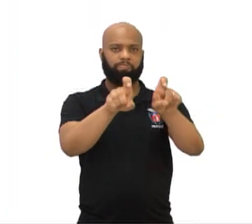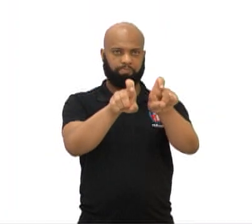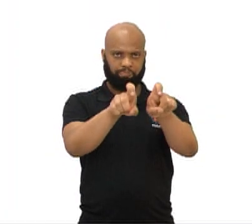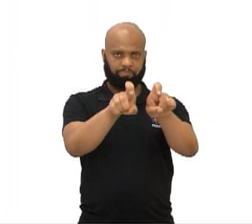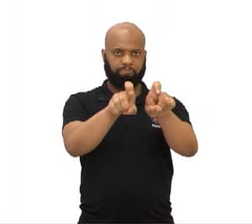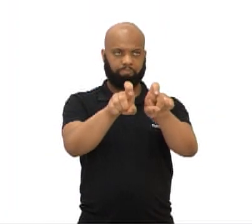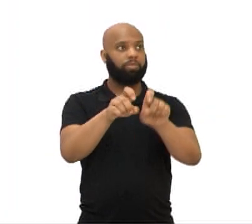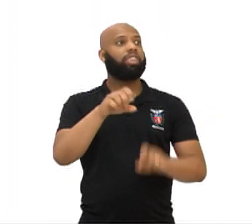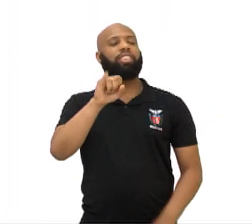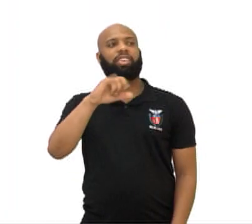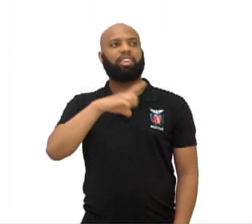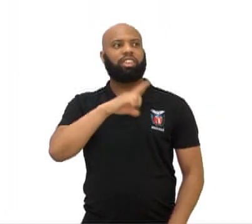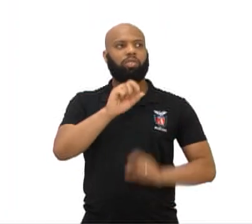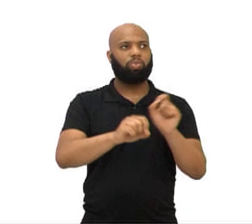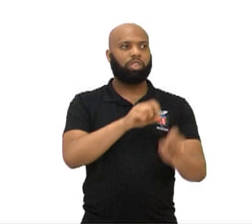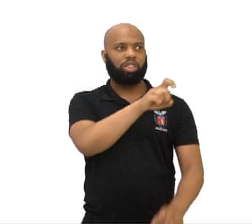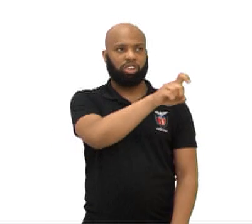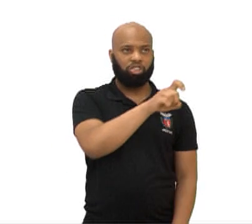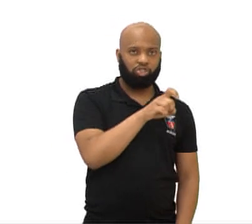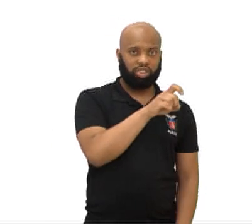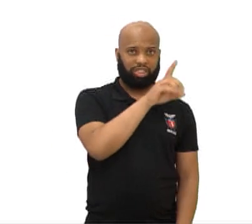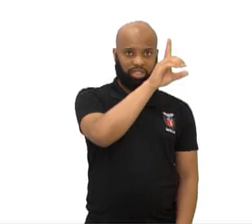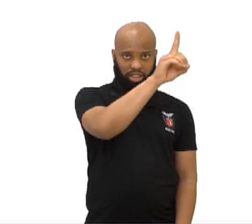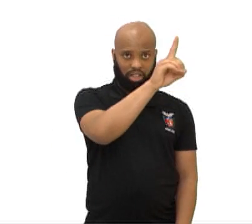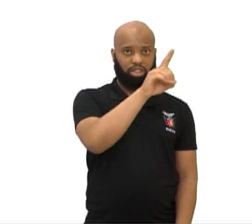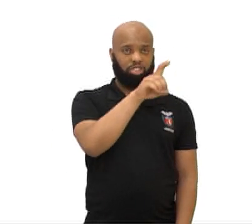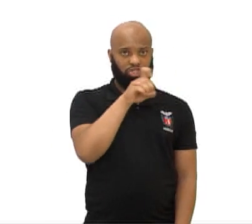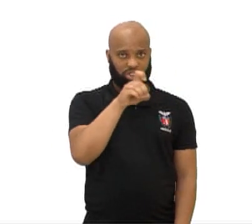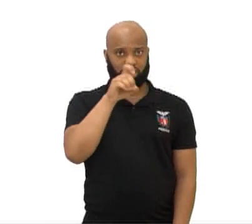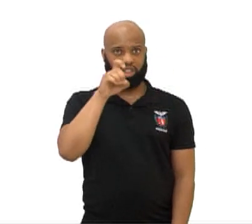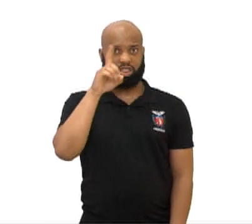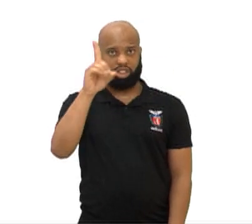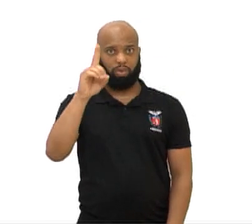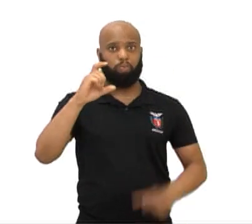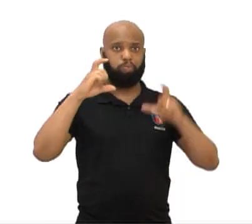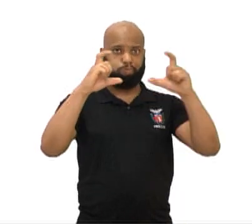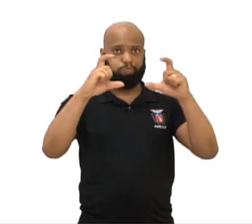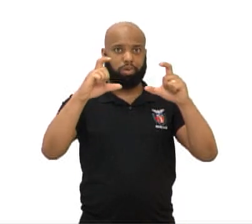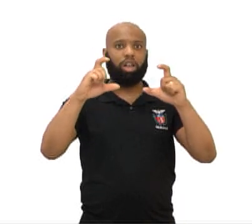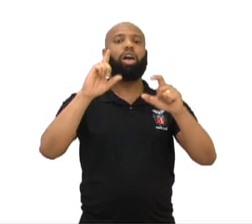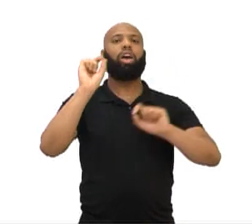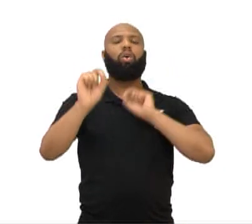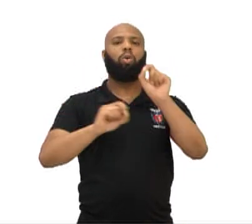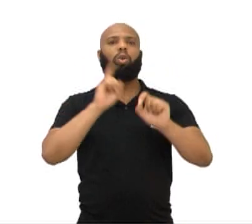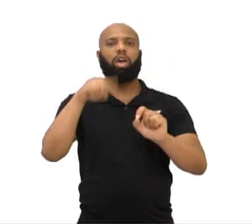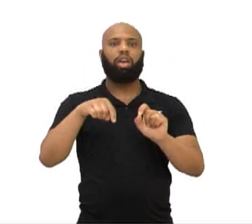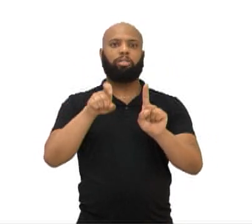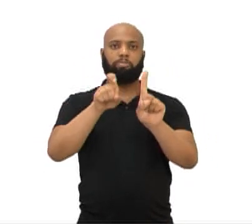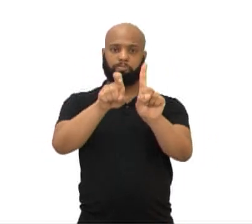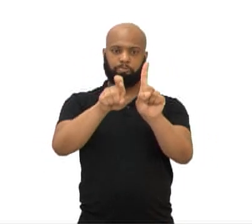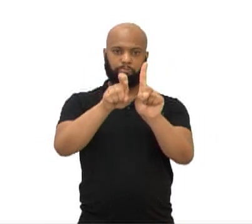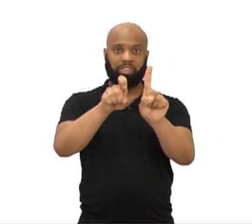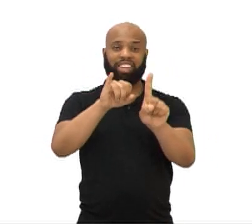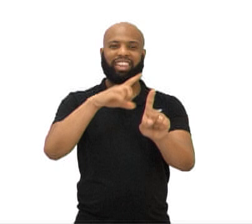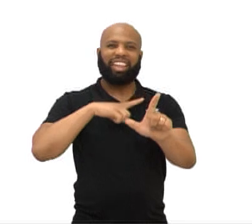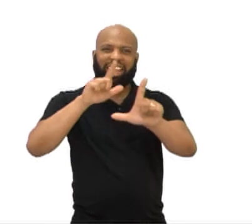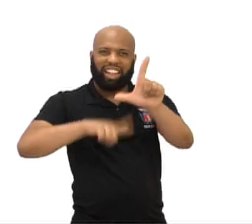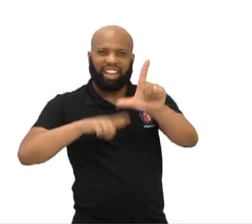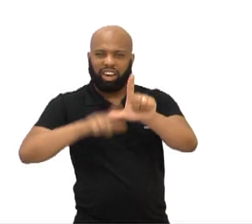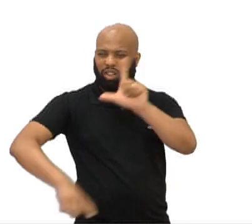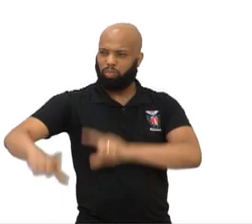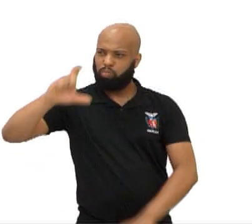eu tenho letra maiúscula, então é dominante, tá? Então, vamos lembrar já para o terceiro ano, para a terceira série, que letra maiúscula domina sobre